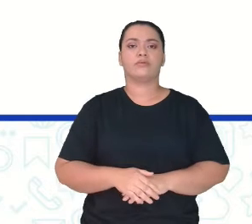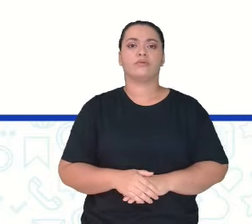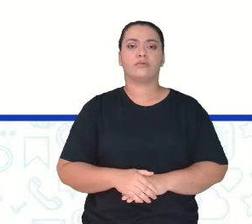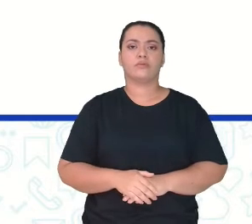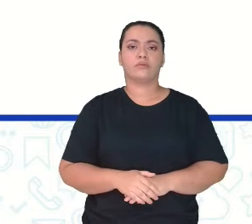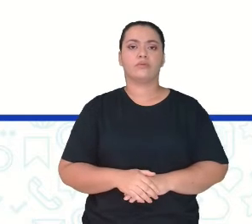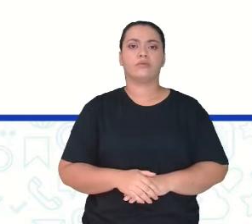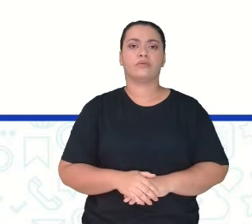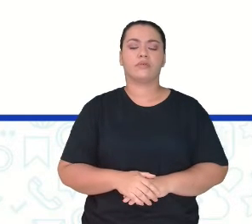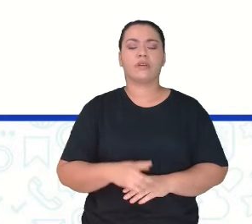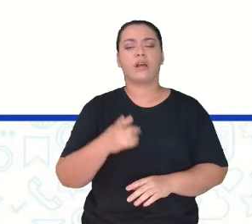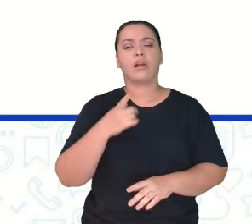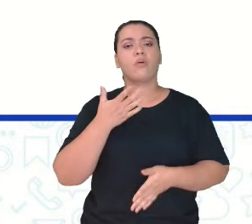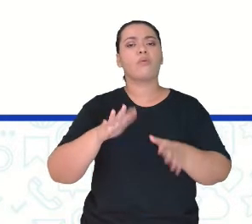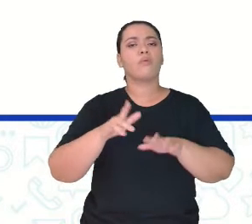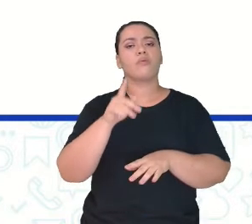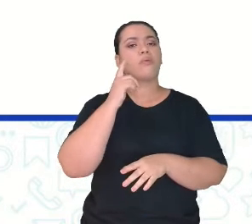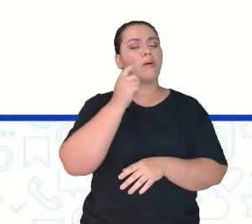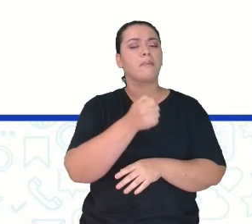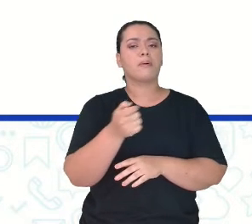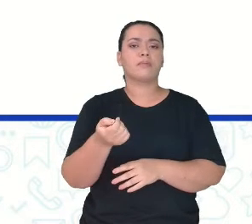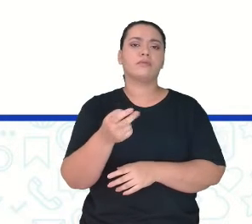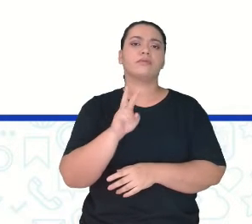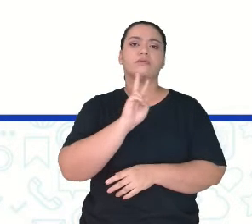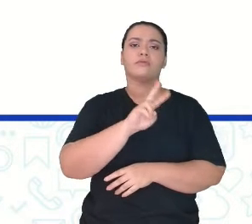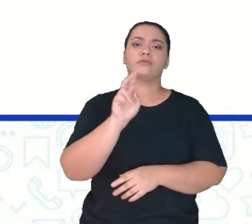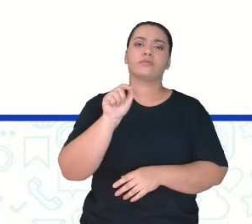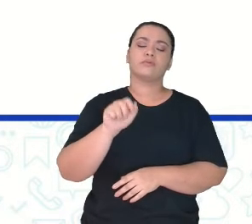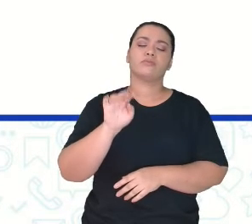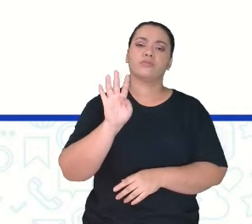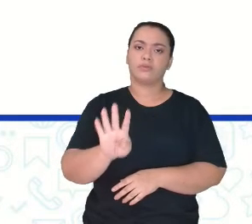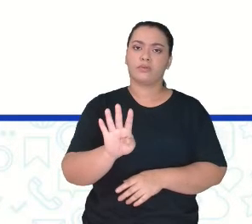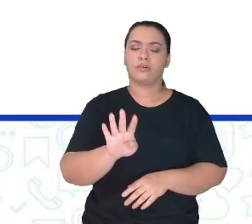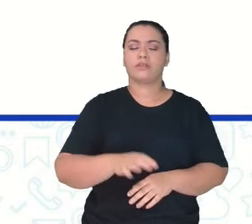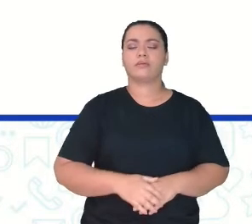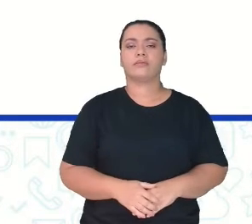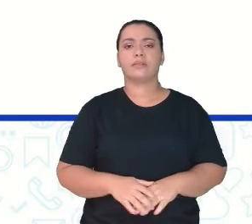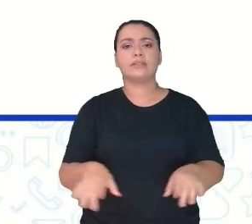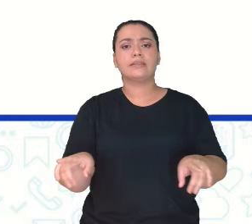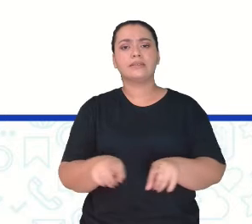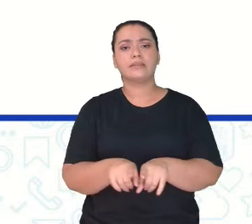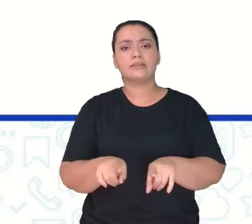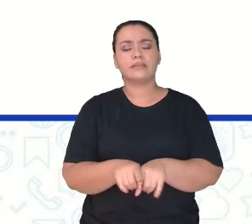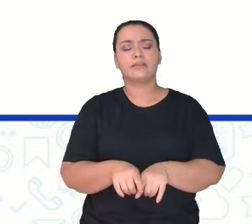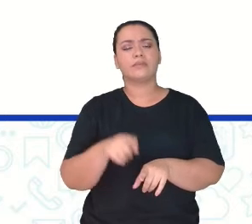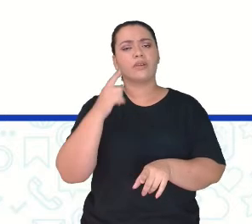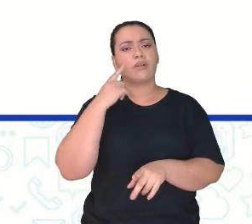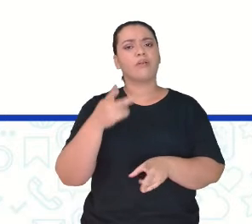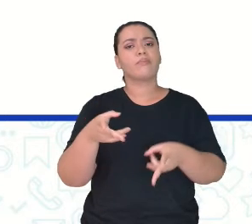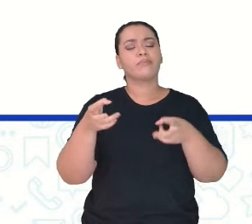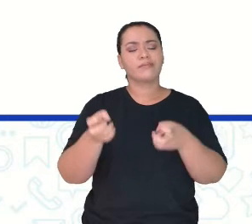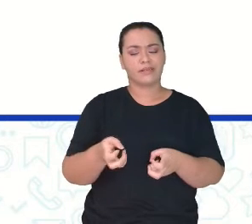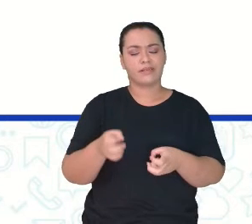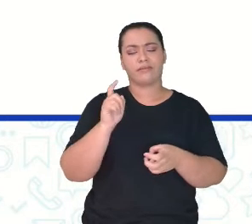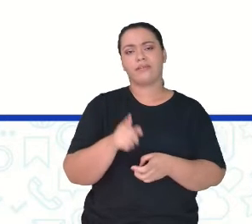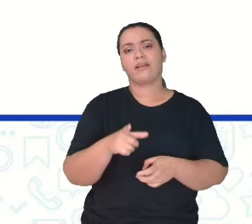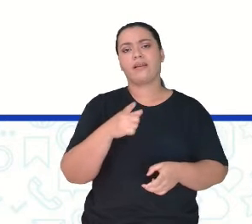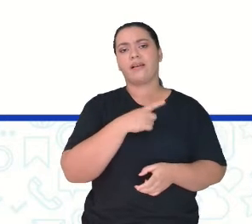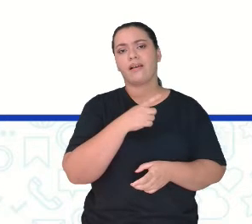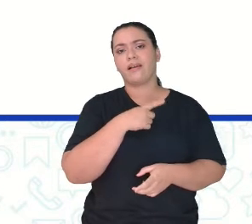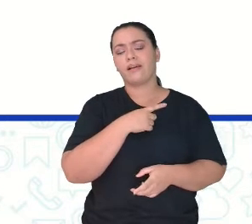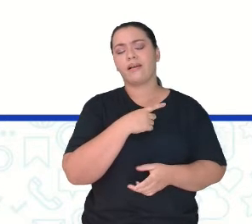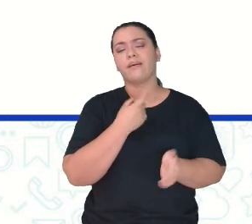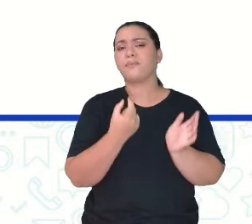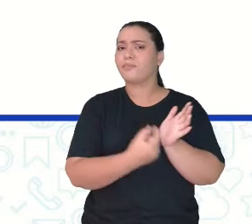22.3 ou .4, dependendo do canal, você acha que é .4, né? 8º ano é .4. E você também vai observar que tem aí a assistir